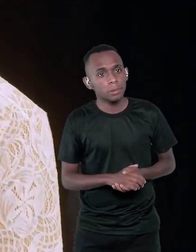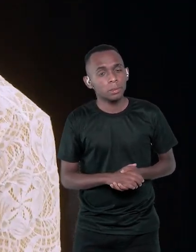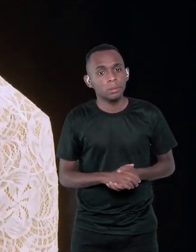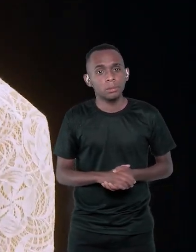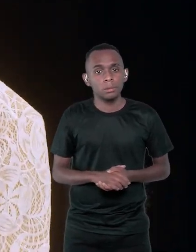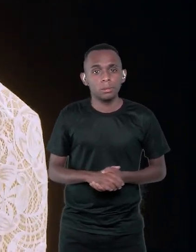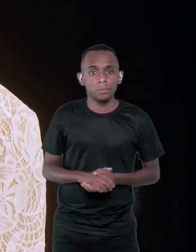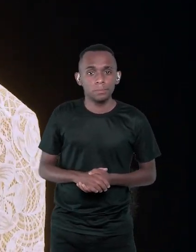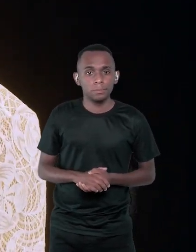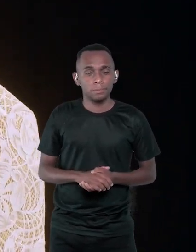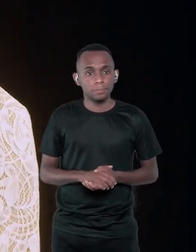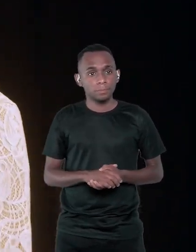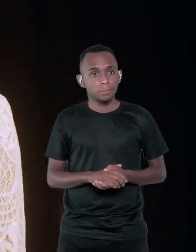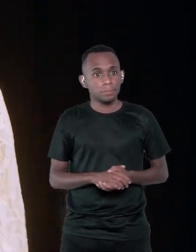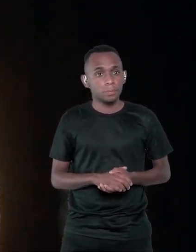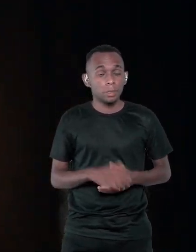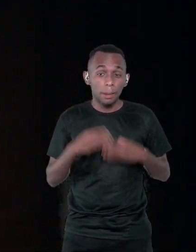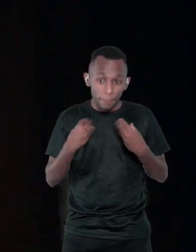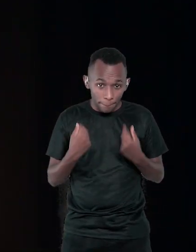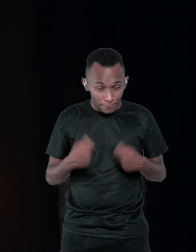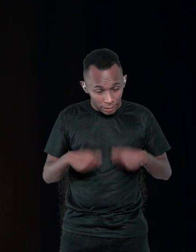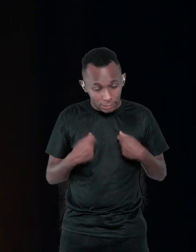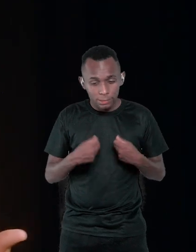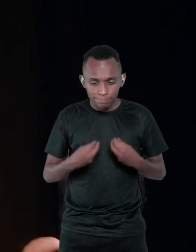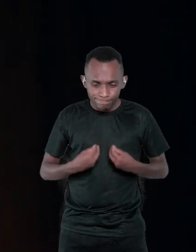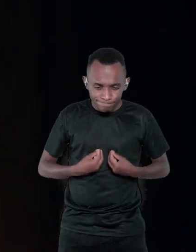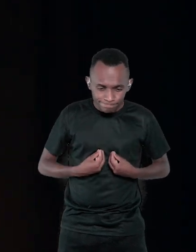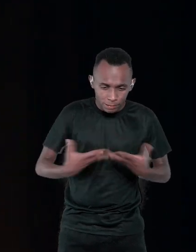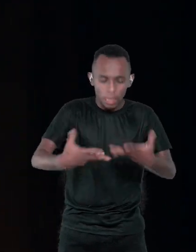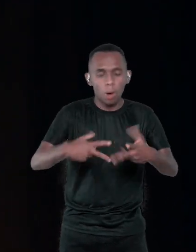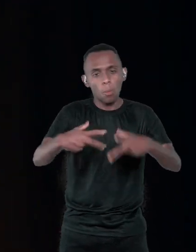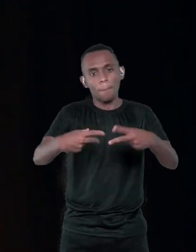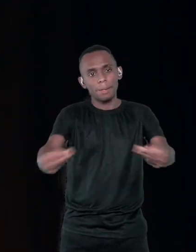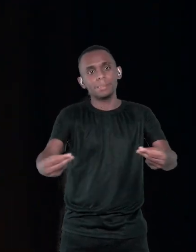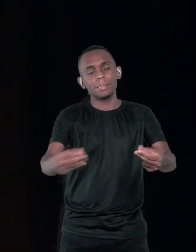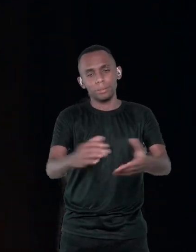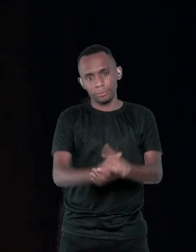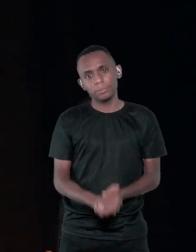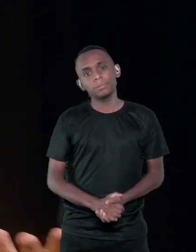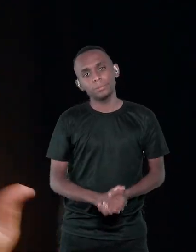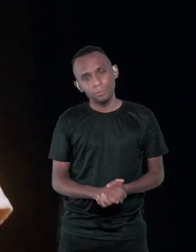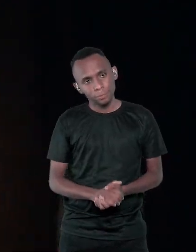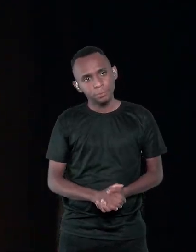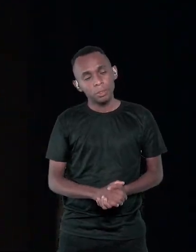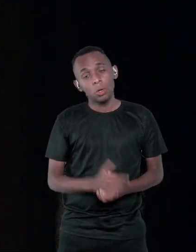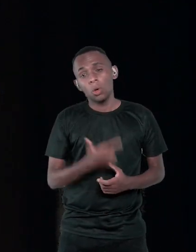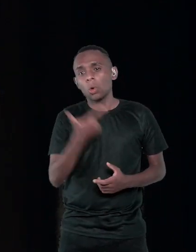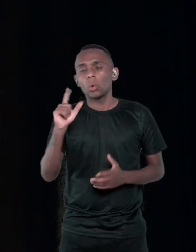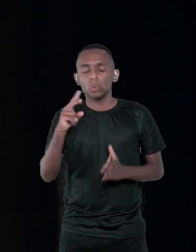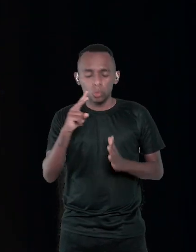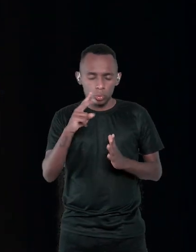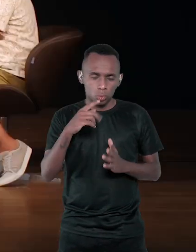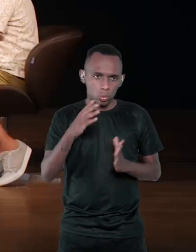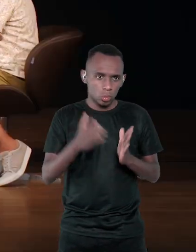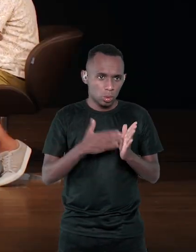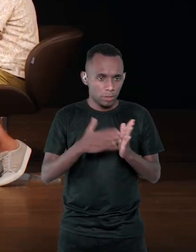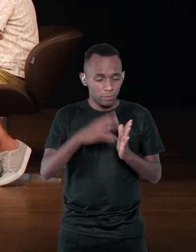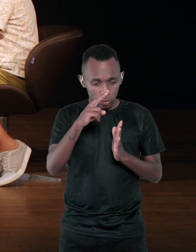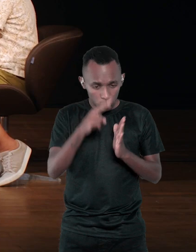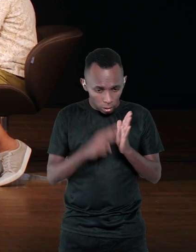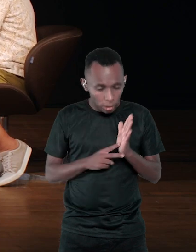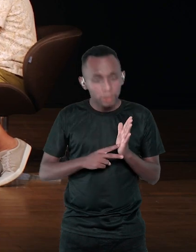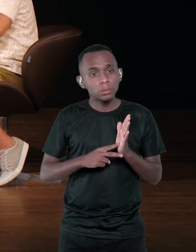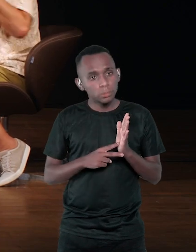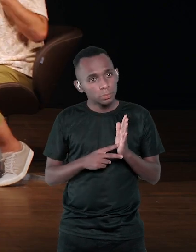dar uma recompensa. E isso aqui, total, é uma recompensa maravilhosa. O outro livro que eu estou lendo, coincidentemente, os dois são